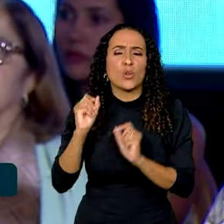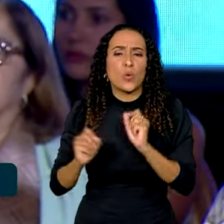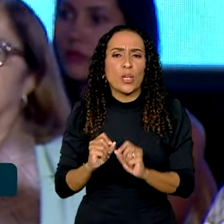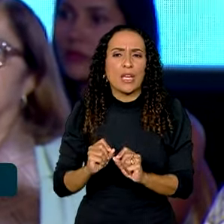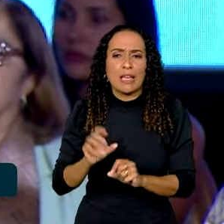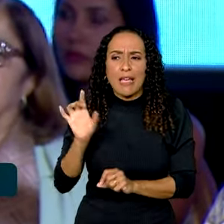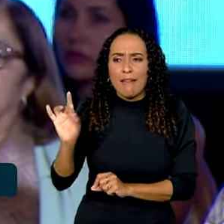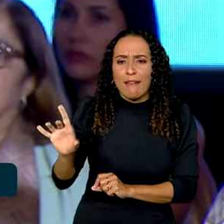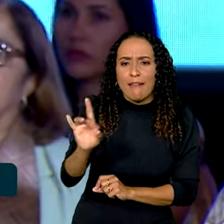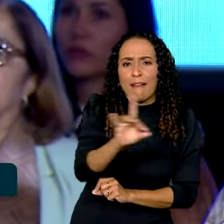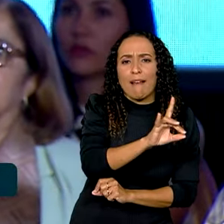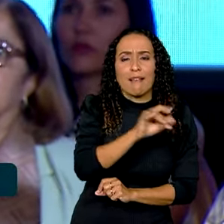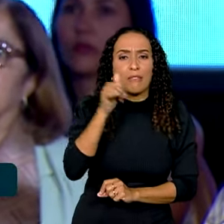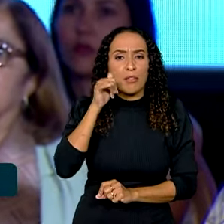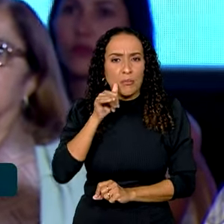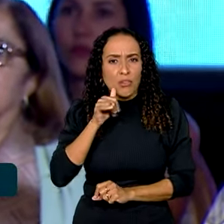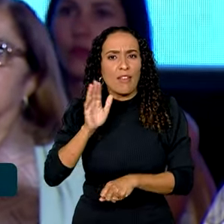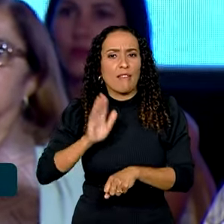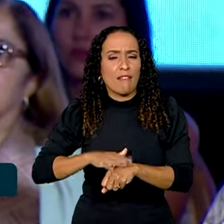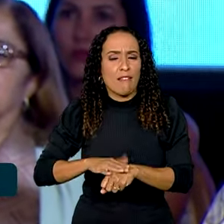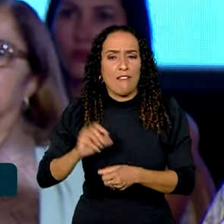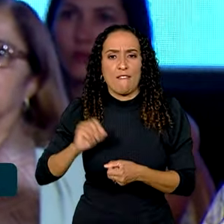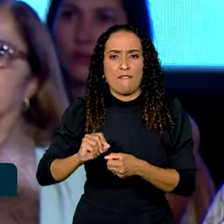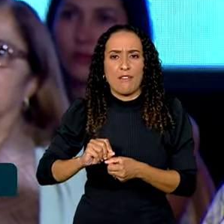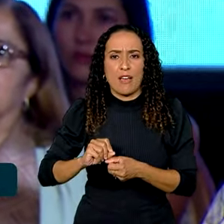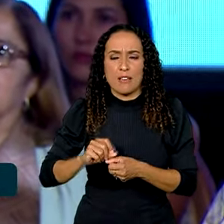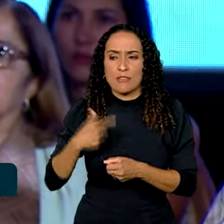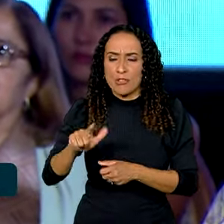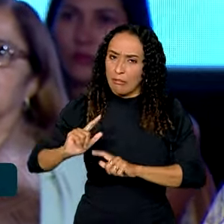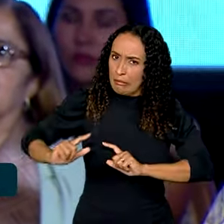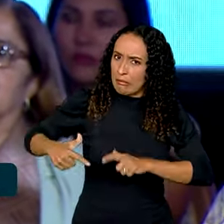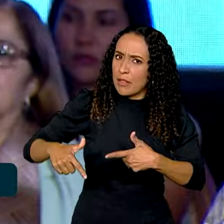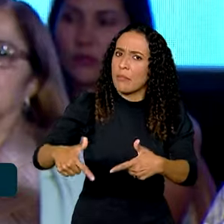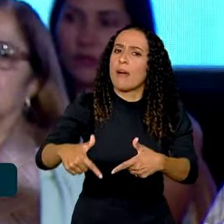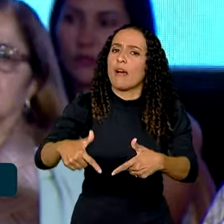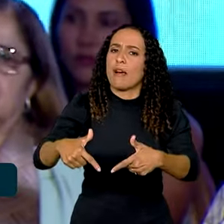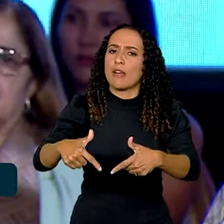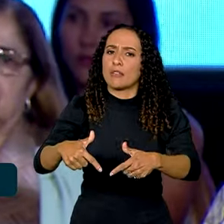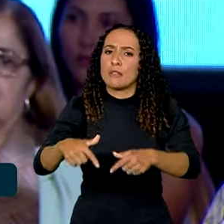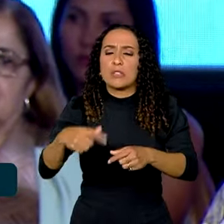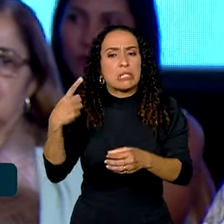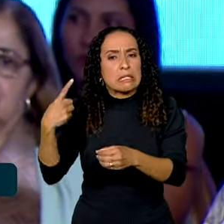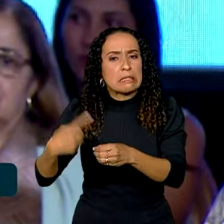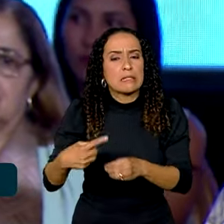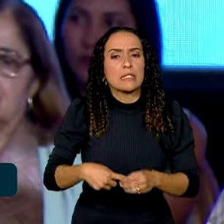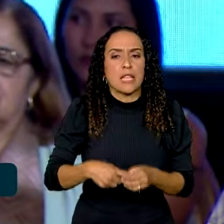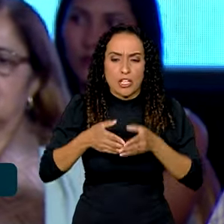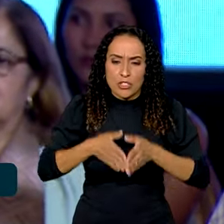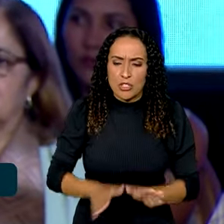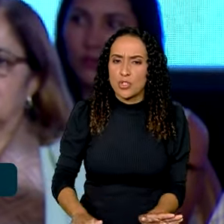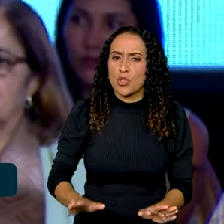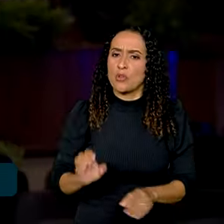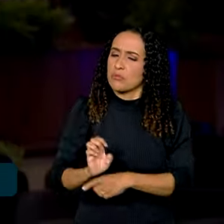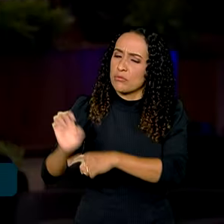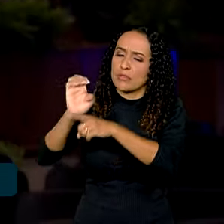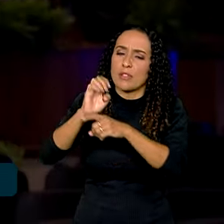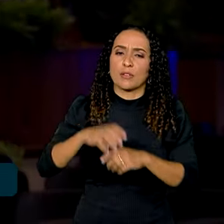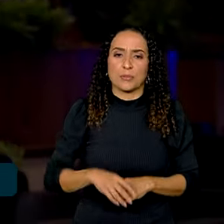que cada mulher faz na sua atividade, na sua cidade natal ou no seu estado.